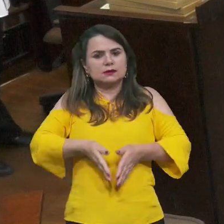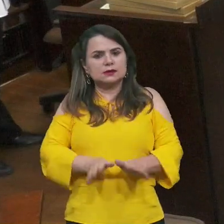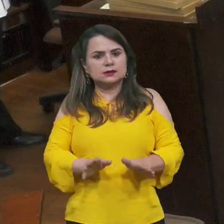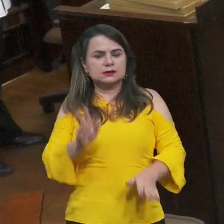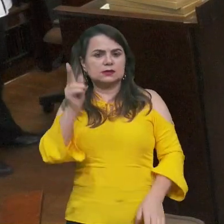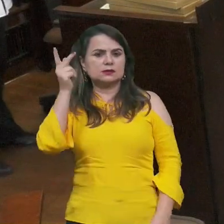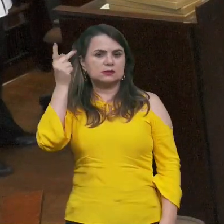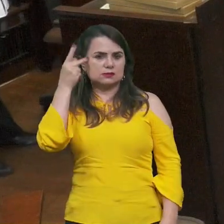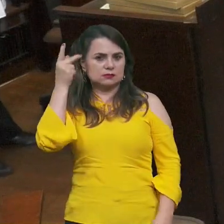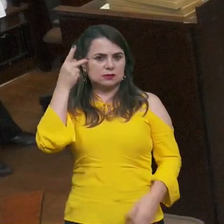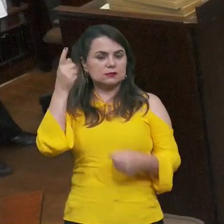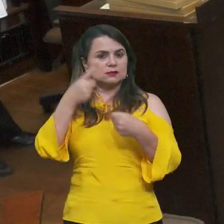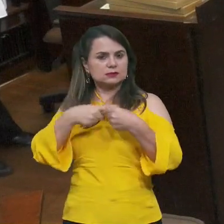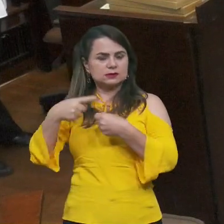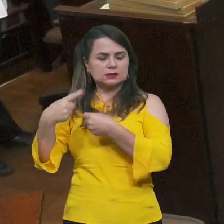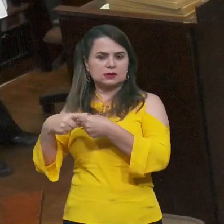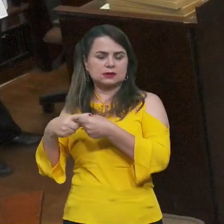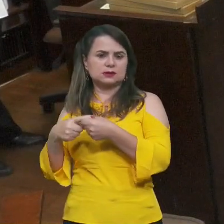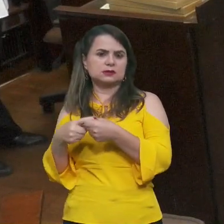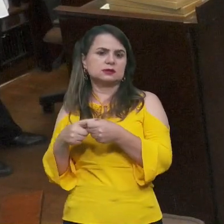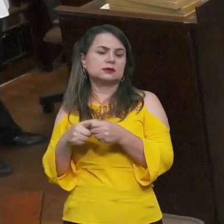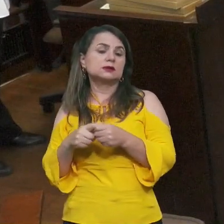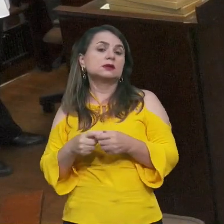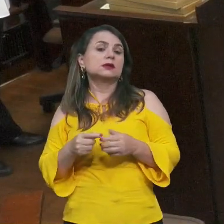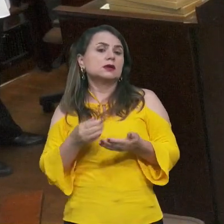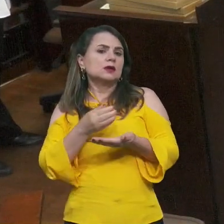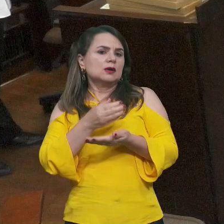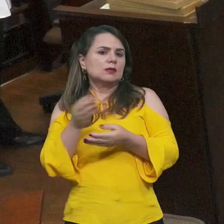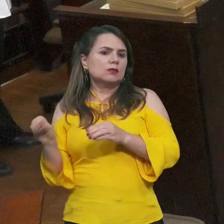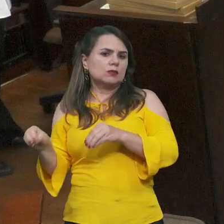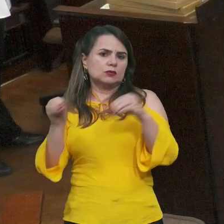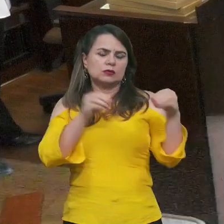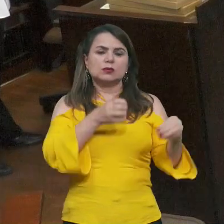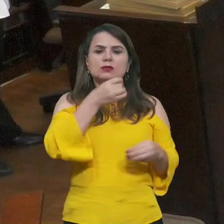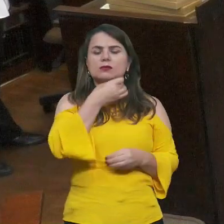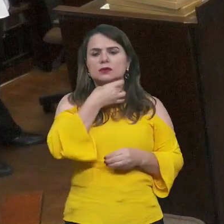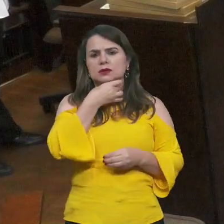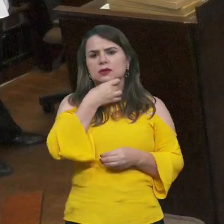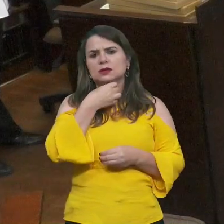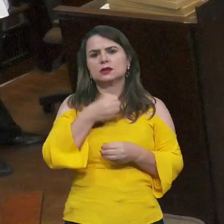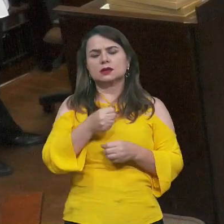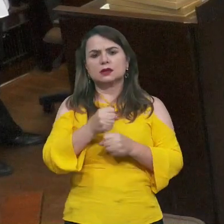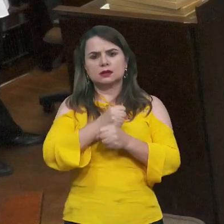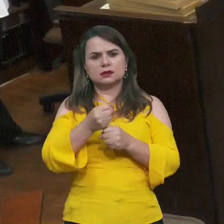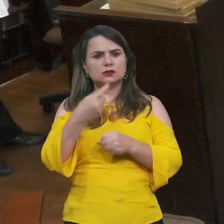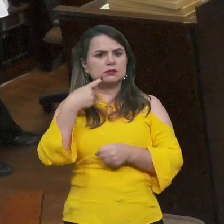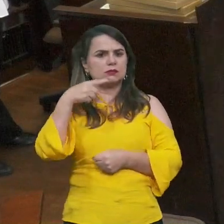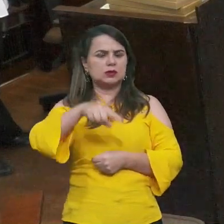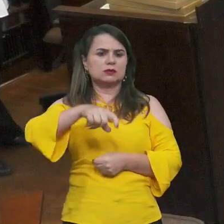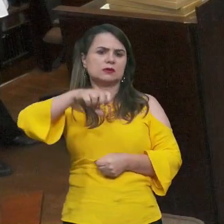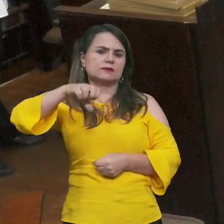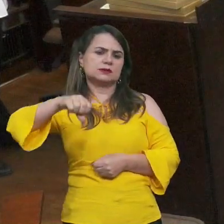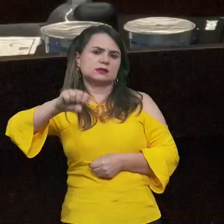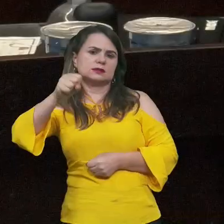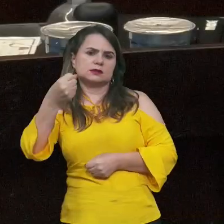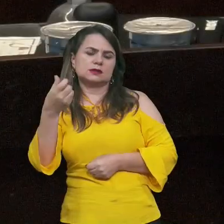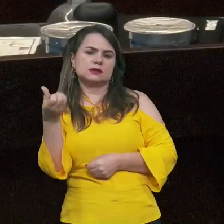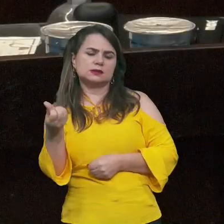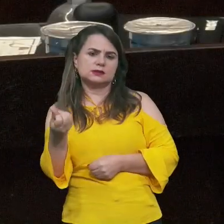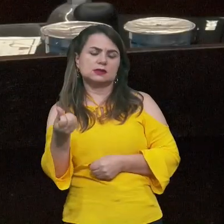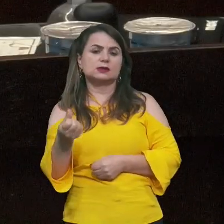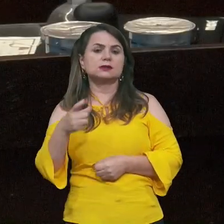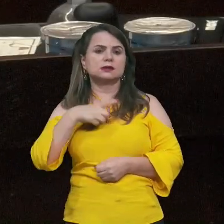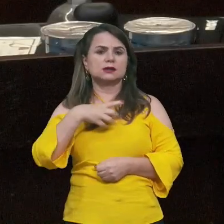São Paulo, mas desde 1986 mora em Marília. Tem 44 anos e é mãe de dois filhos. É formada